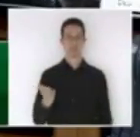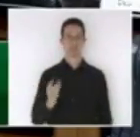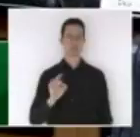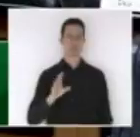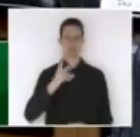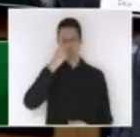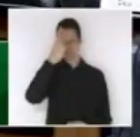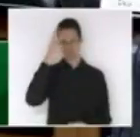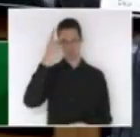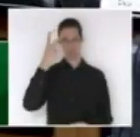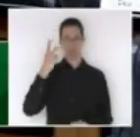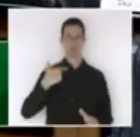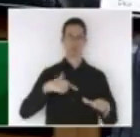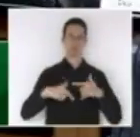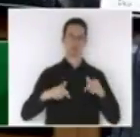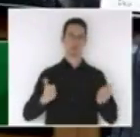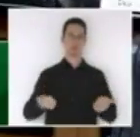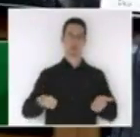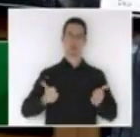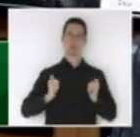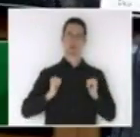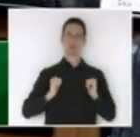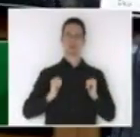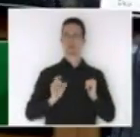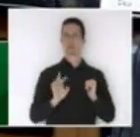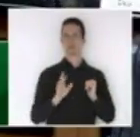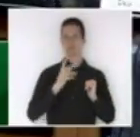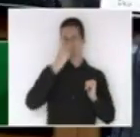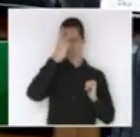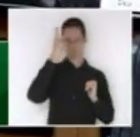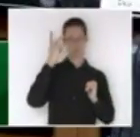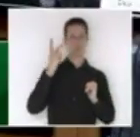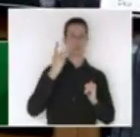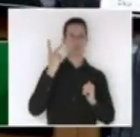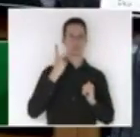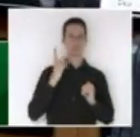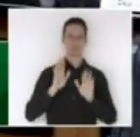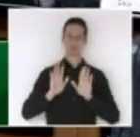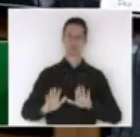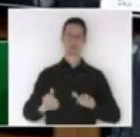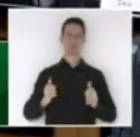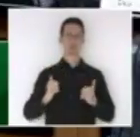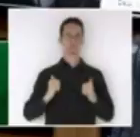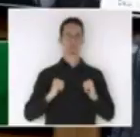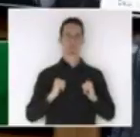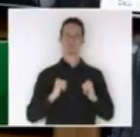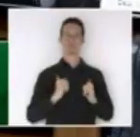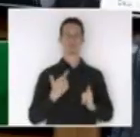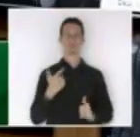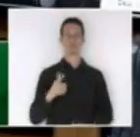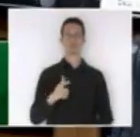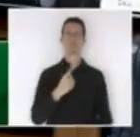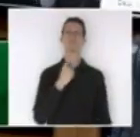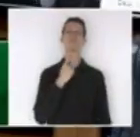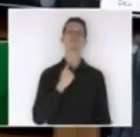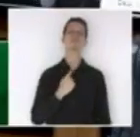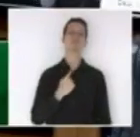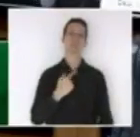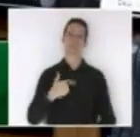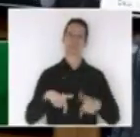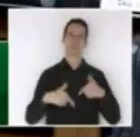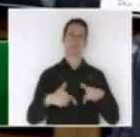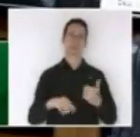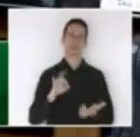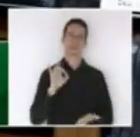acomodação de políticos, de pessoas que não estão com a disposição para o trabalho.